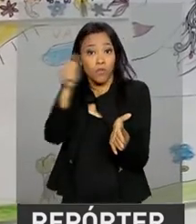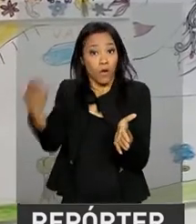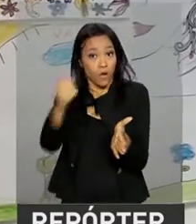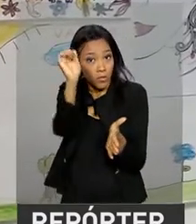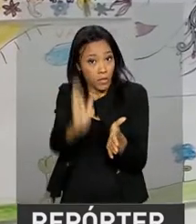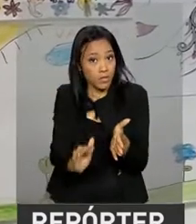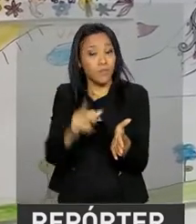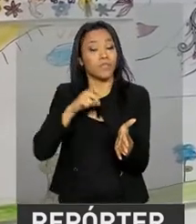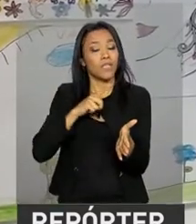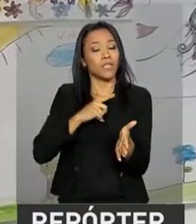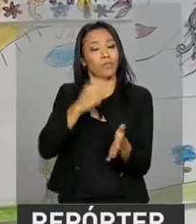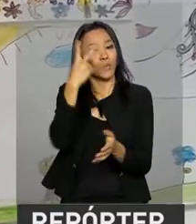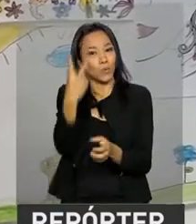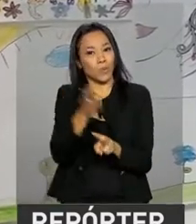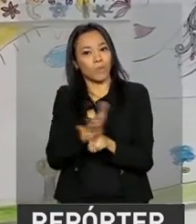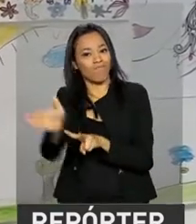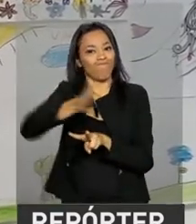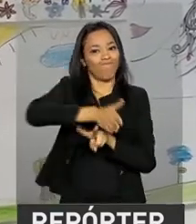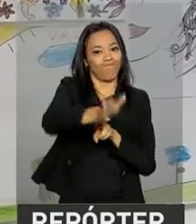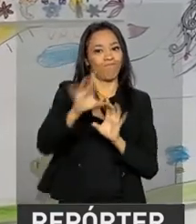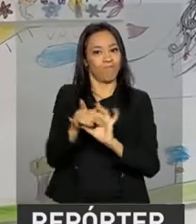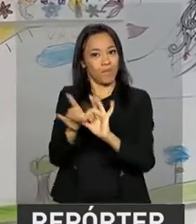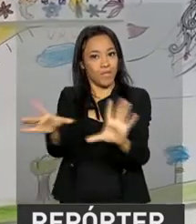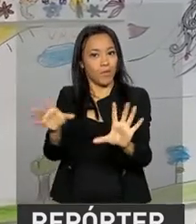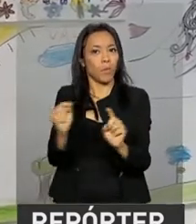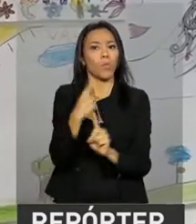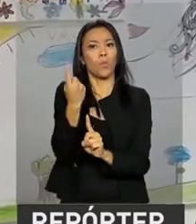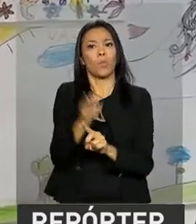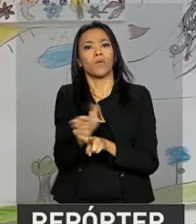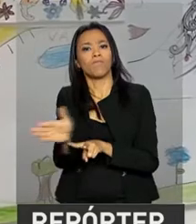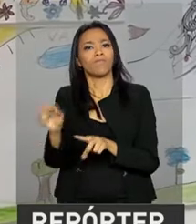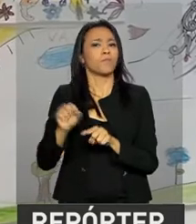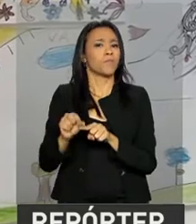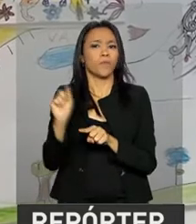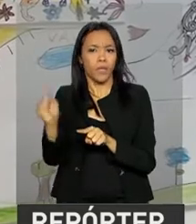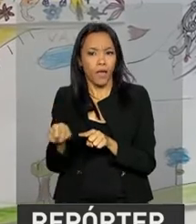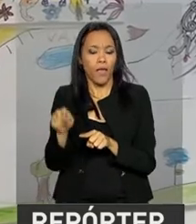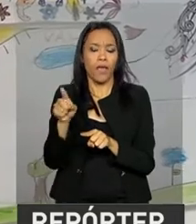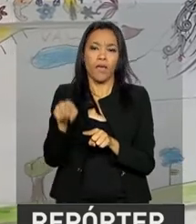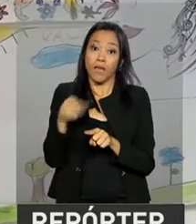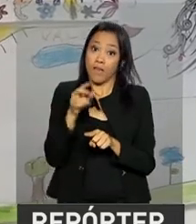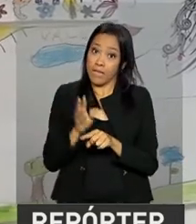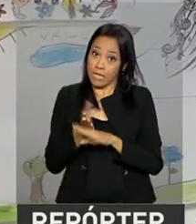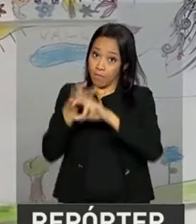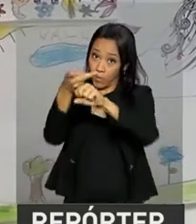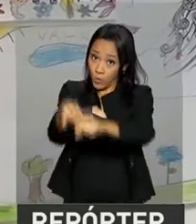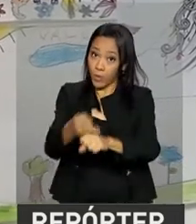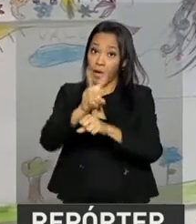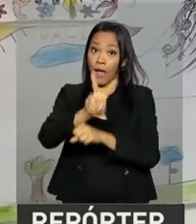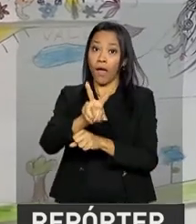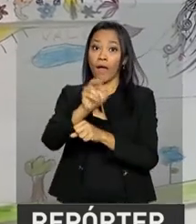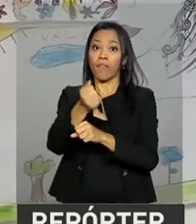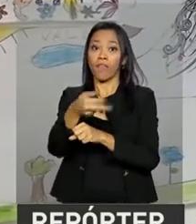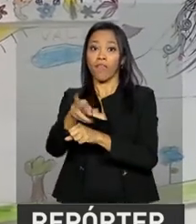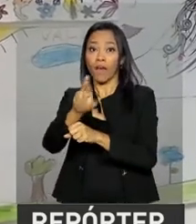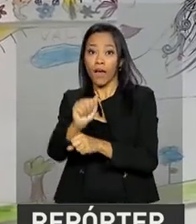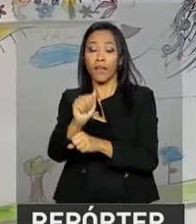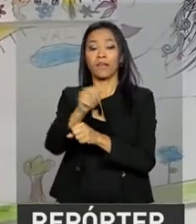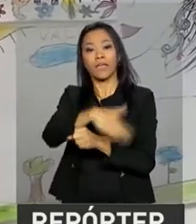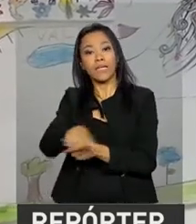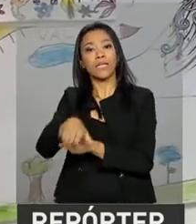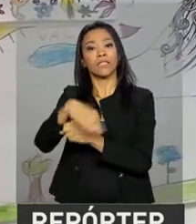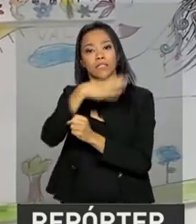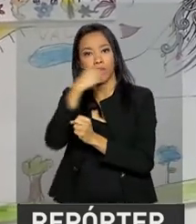temos duas modalidades de autorização. Uma que poderá ser feita perante a vara da infância e da juventude e outra que poderá